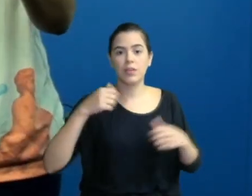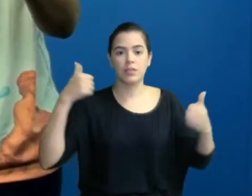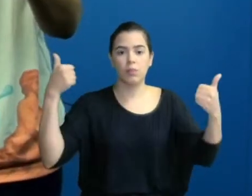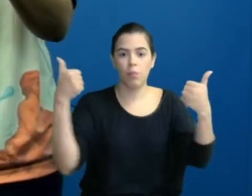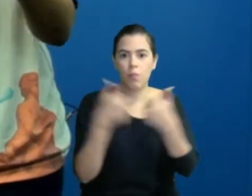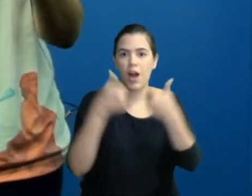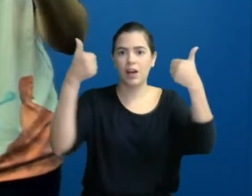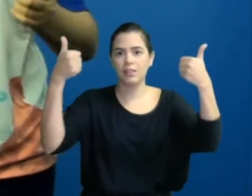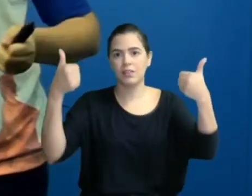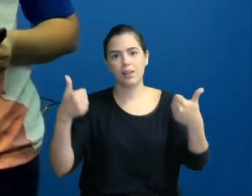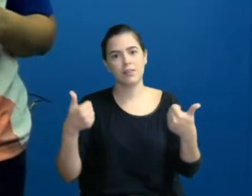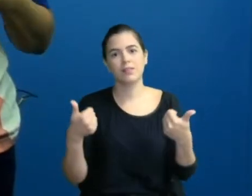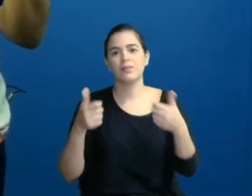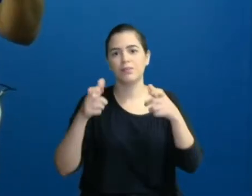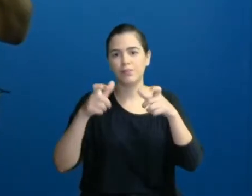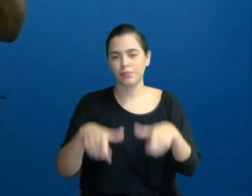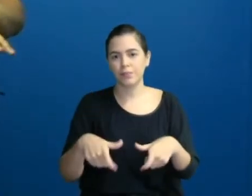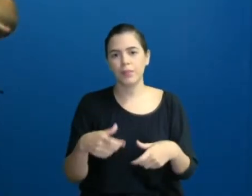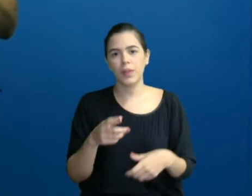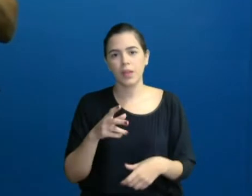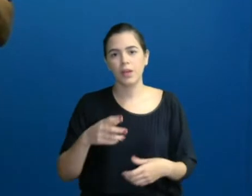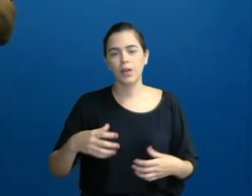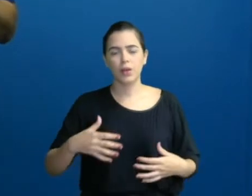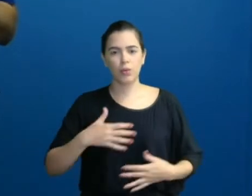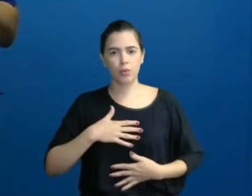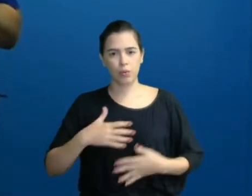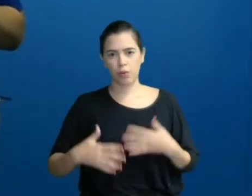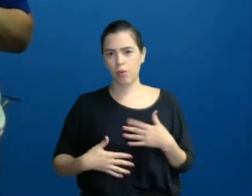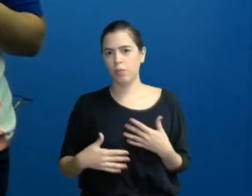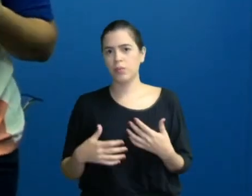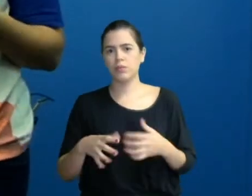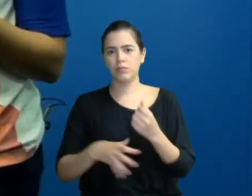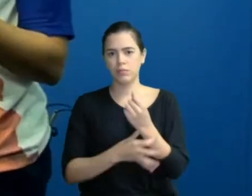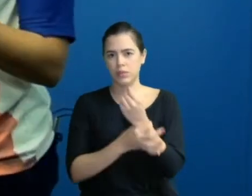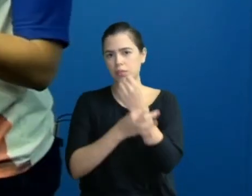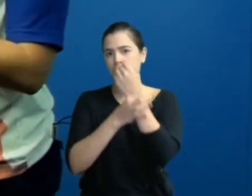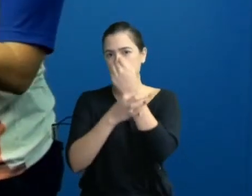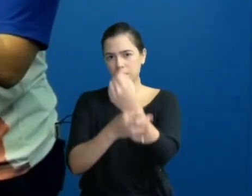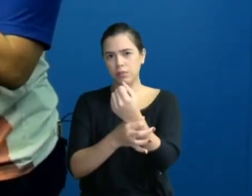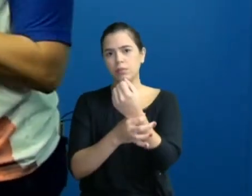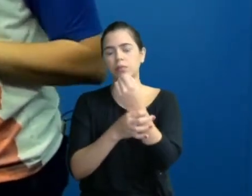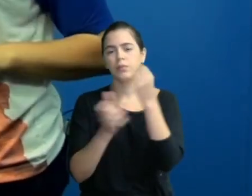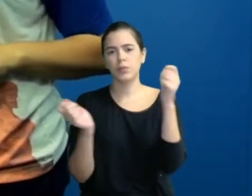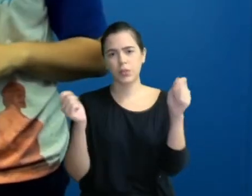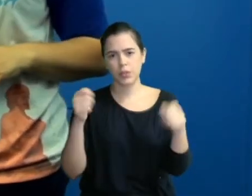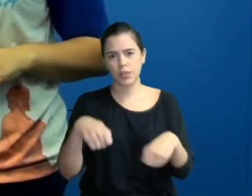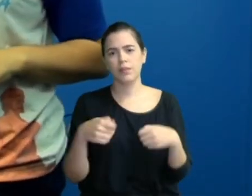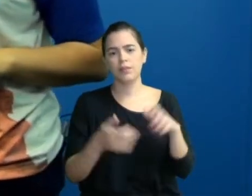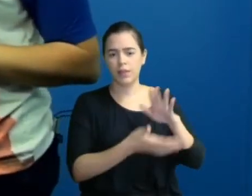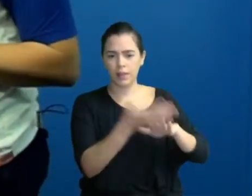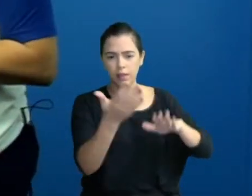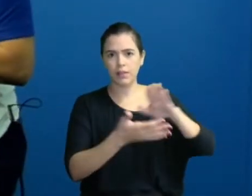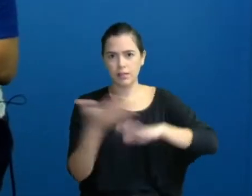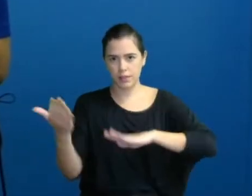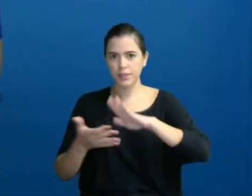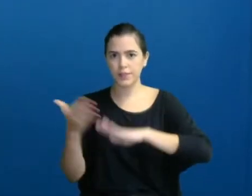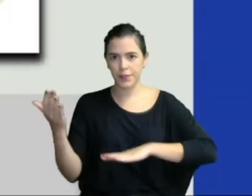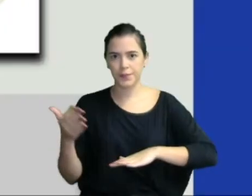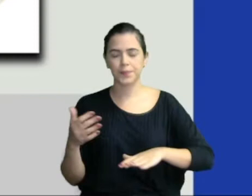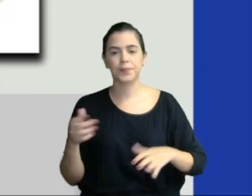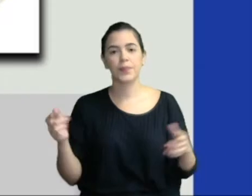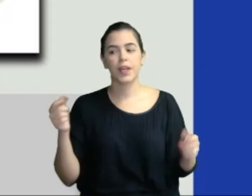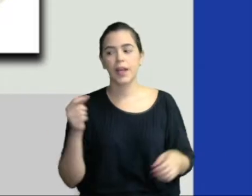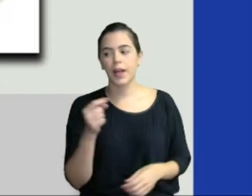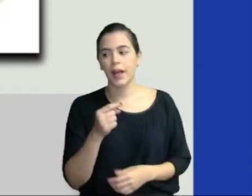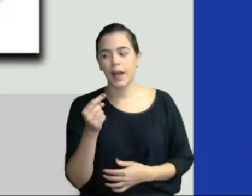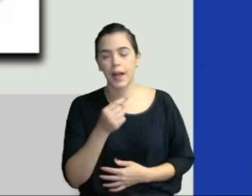nenhum impacto forte, nossos órgãos estão seguros, a gente consegue sim fazer essas viagens. Então aqui, a